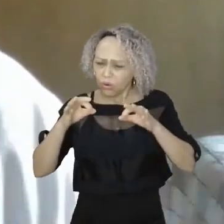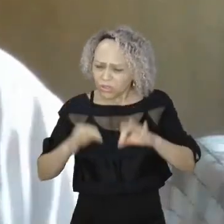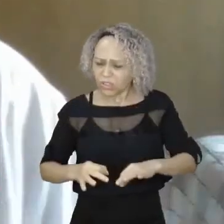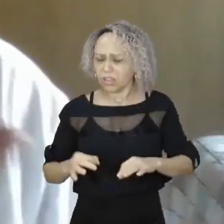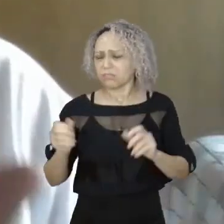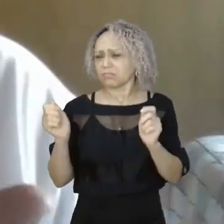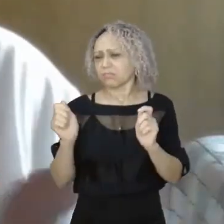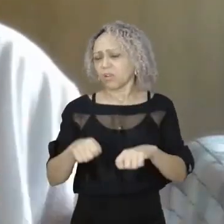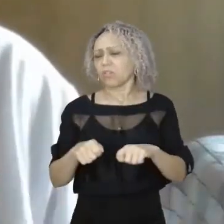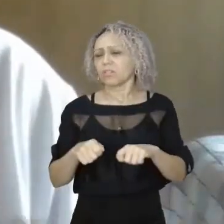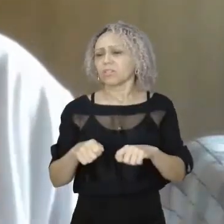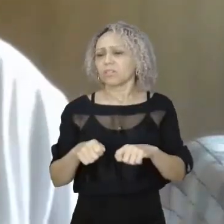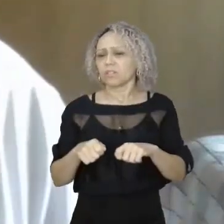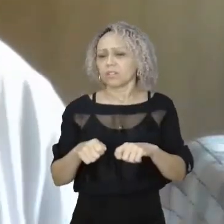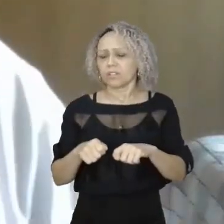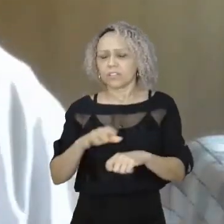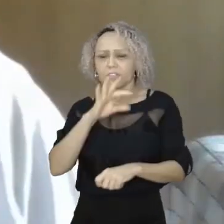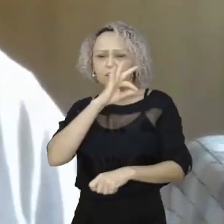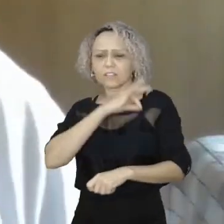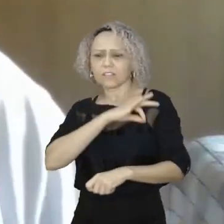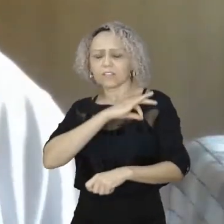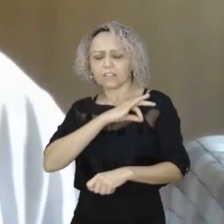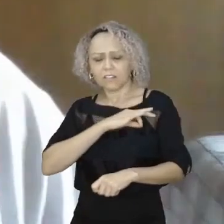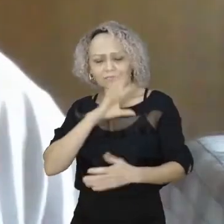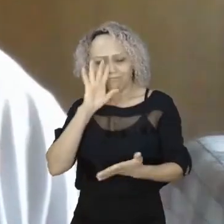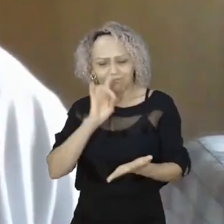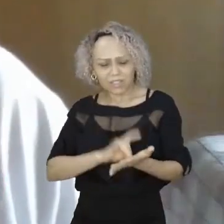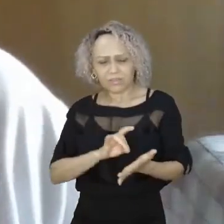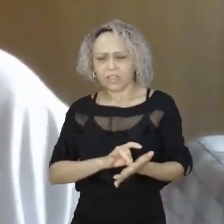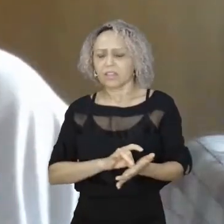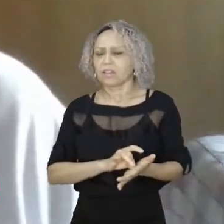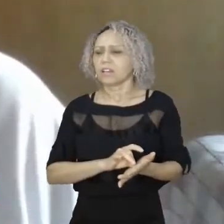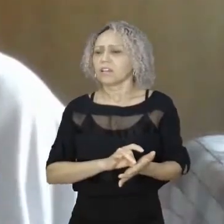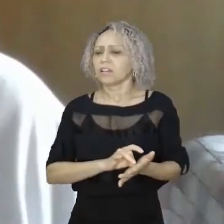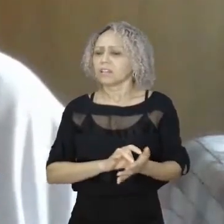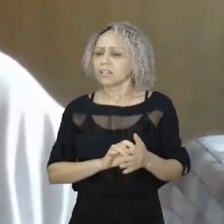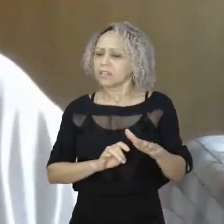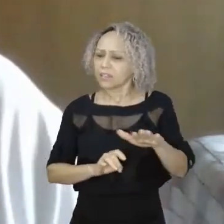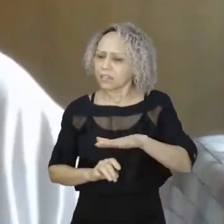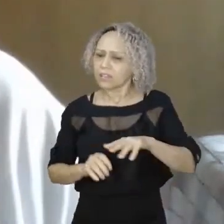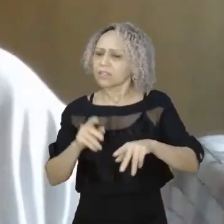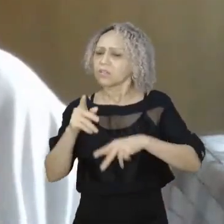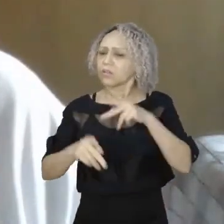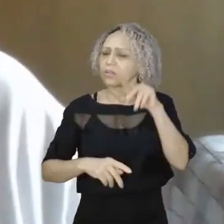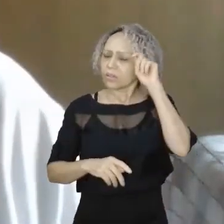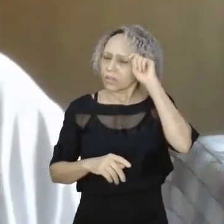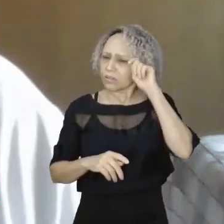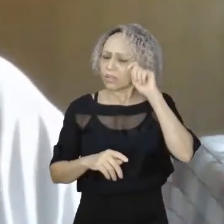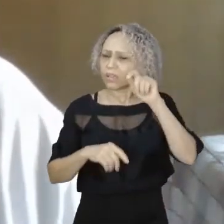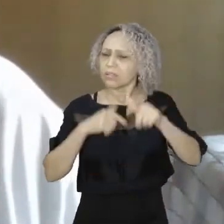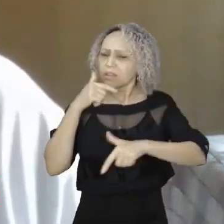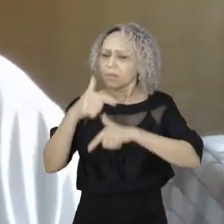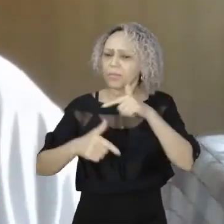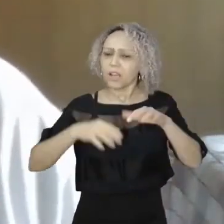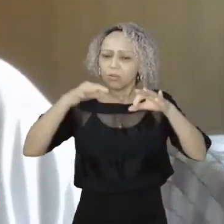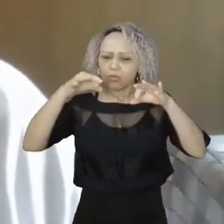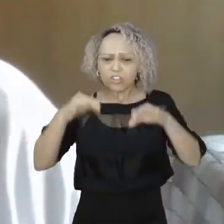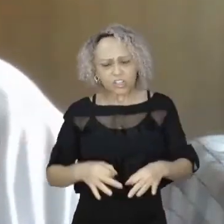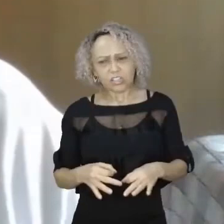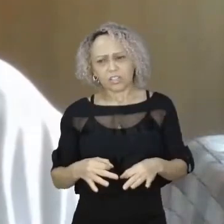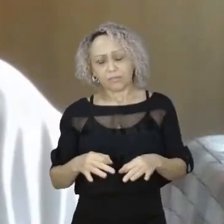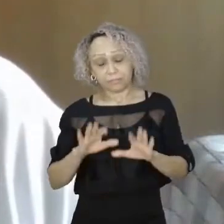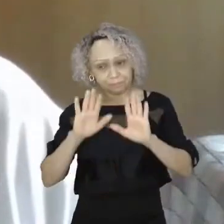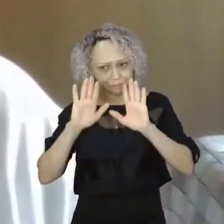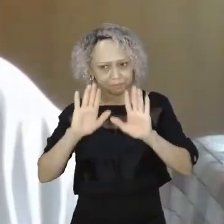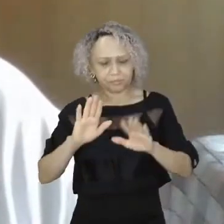reais de renda, as condições reais de trabalho digno. Para vocês terem uma ideia,